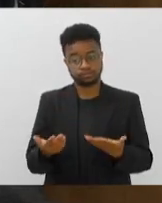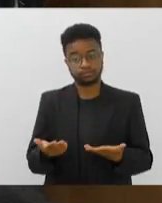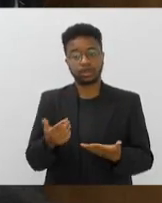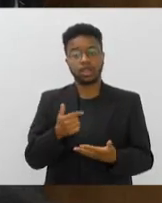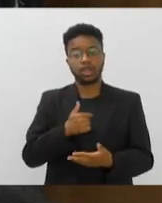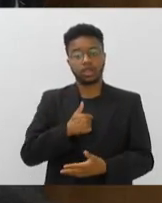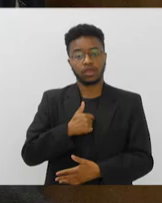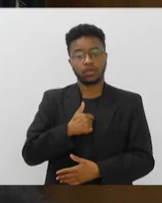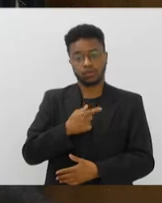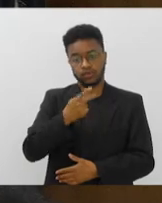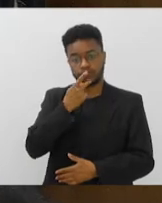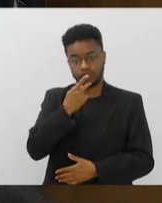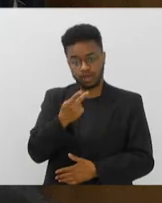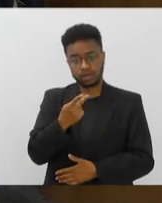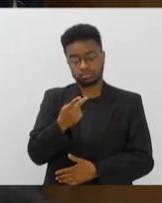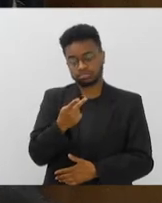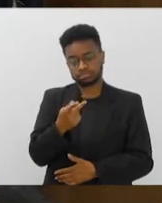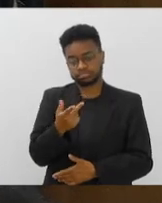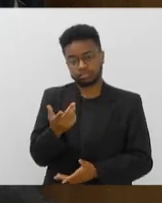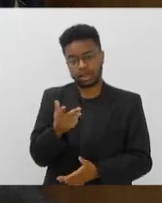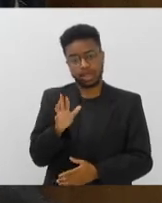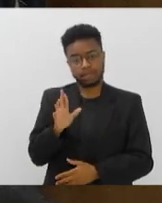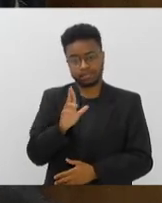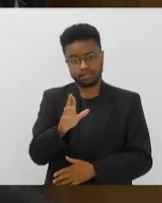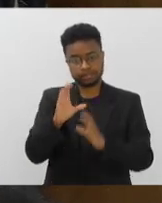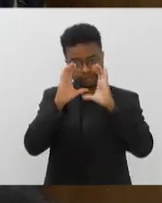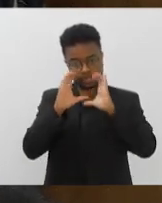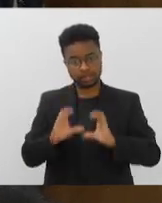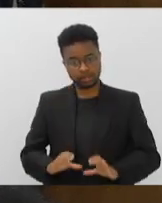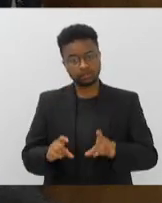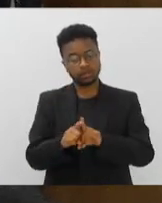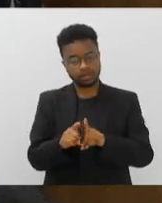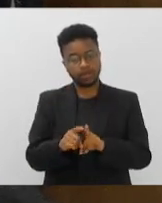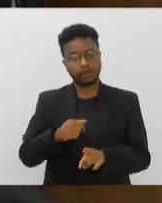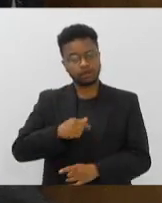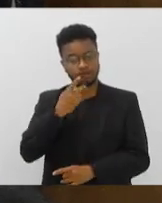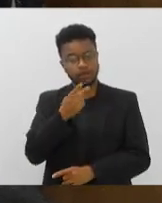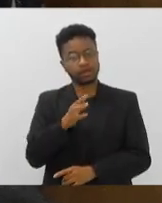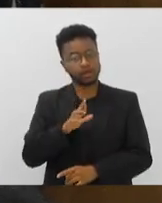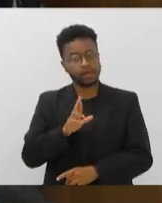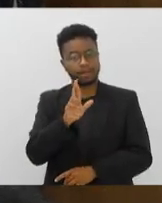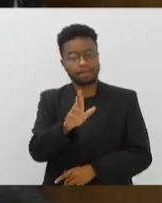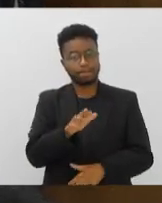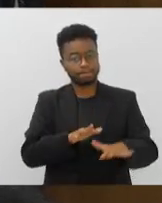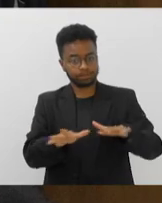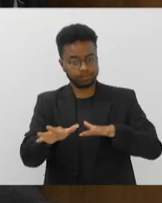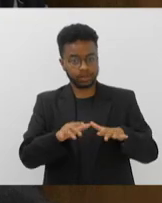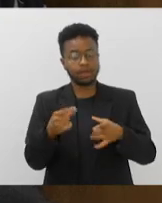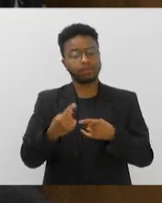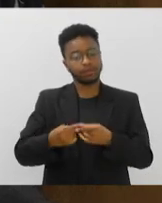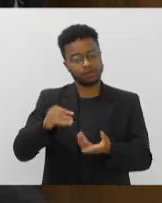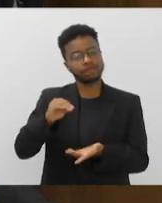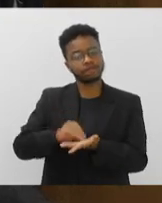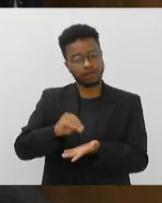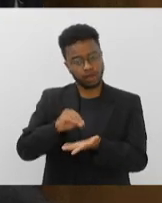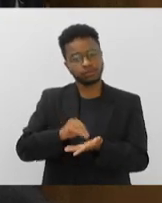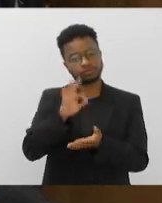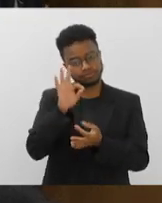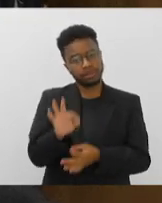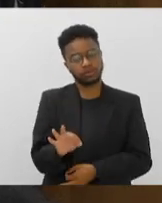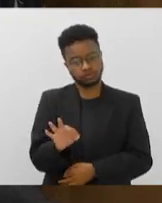enquanto eh cidadão sociedade civil mas também fala enquanto movimento né há uma carência eh eh